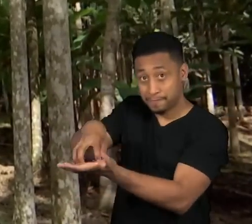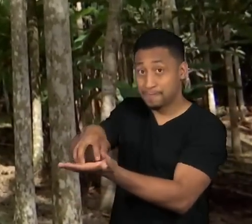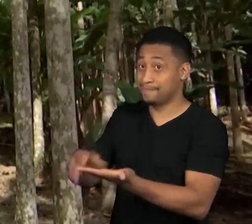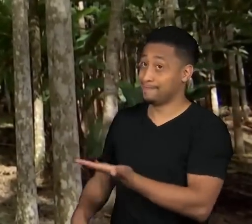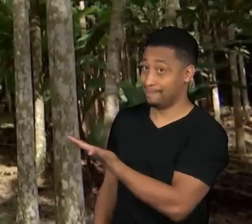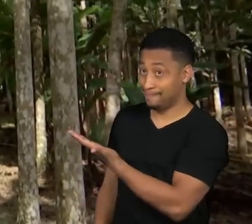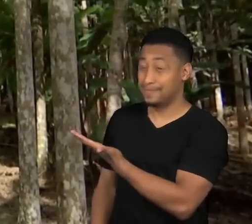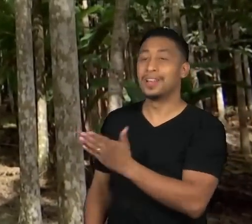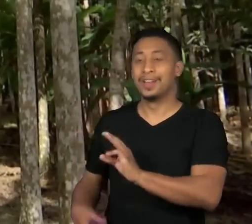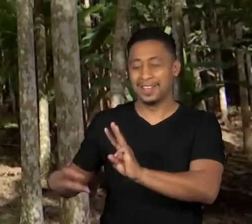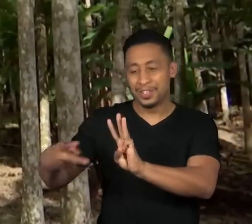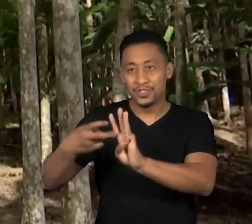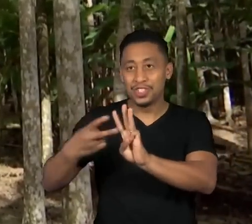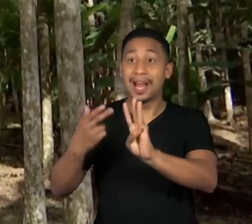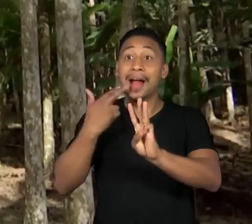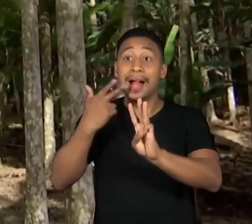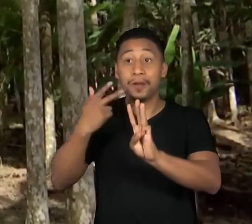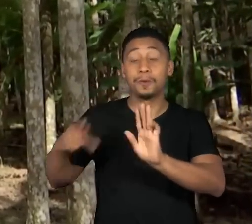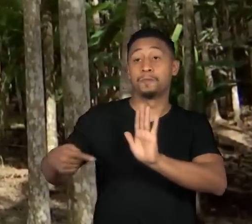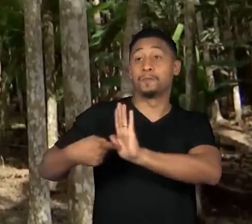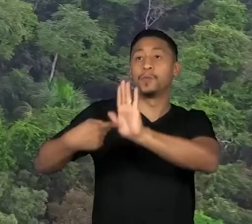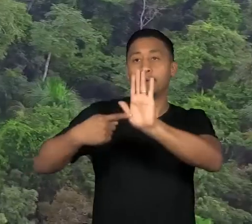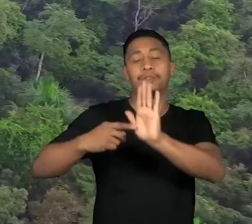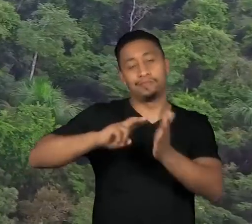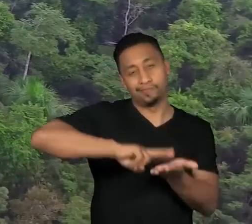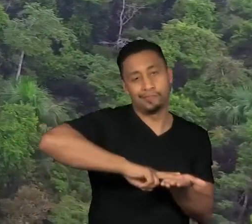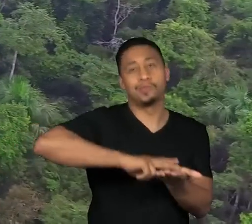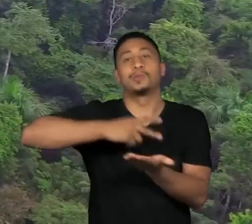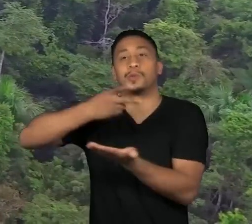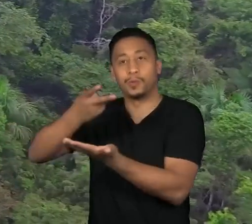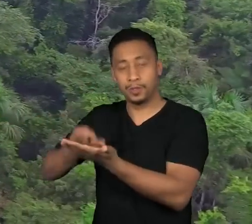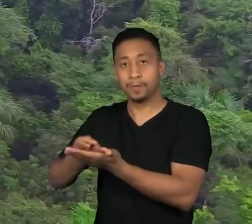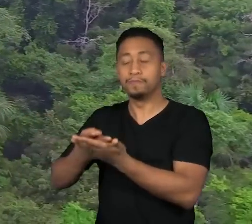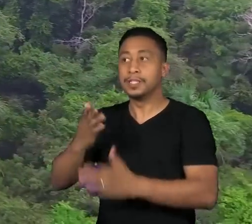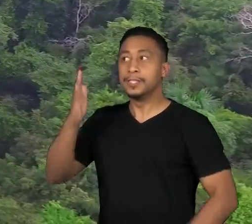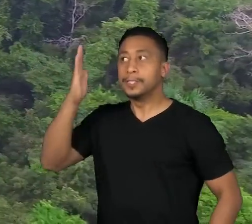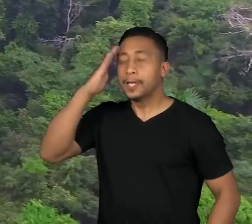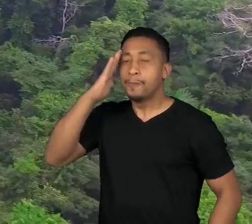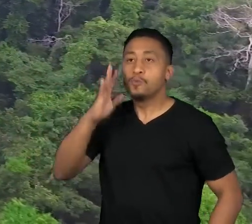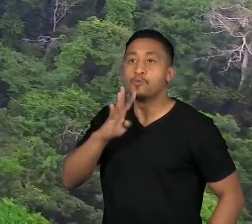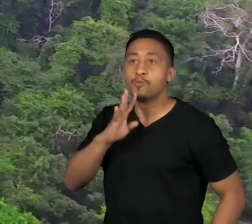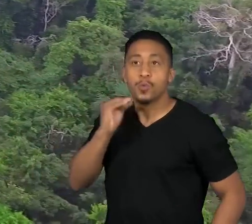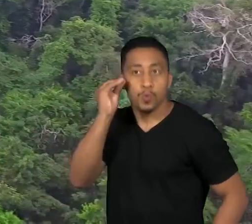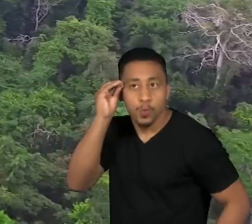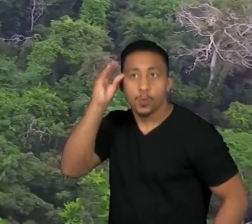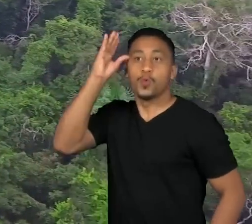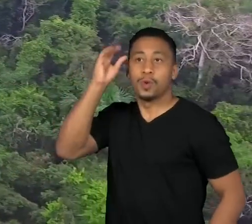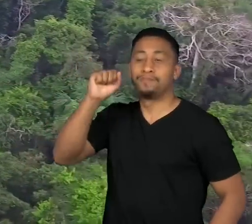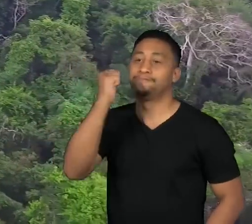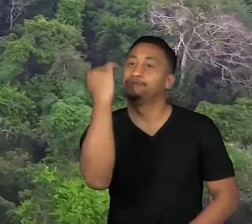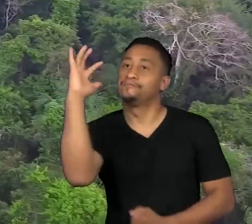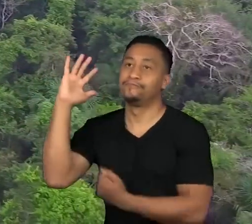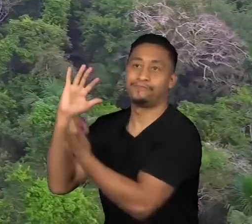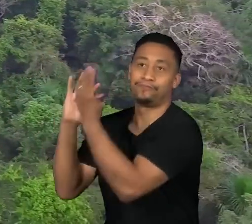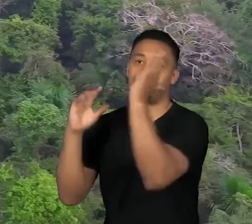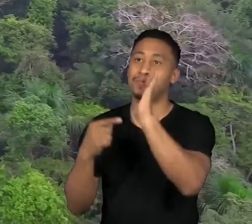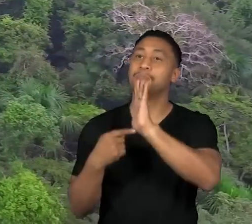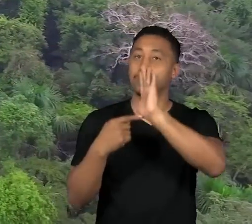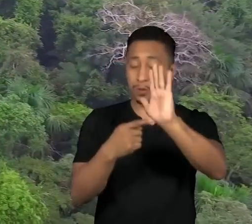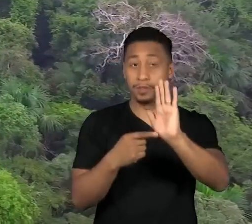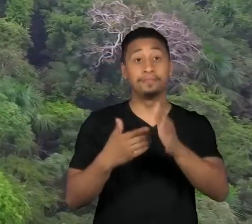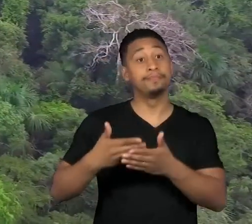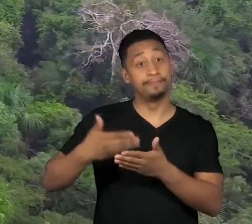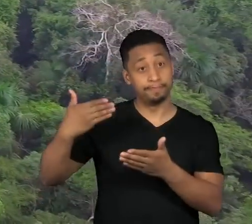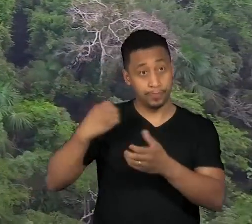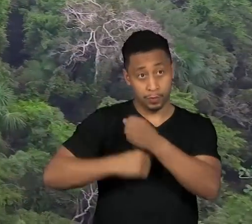língua Axaninca, Saber da Floresta. Os 100 hectares eram pasto aberto até 2007, quando foram